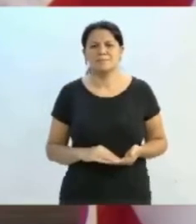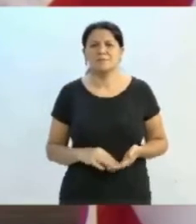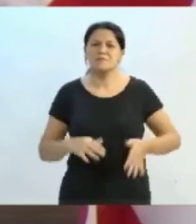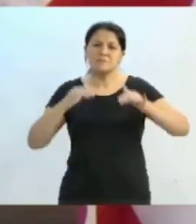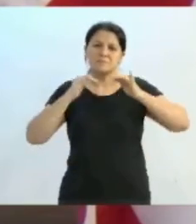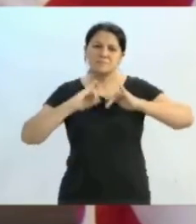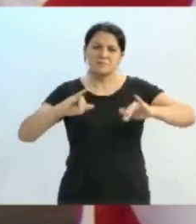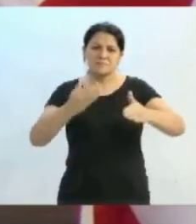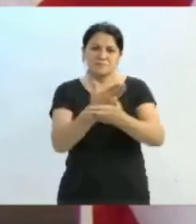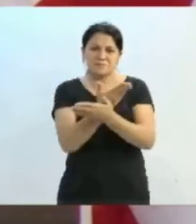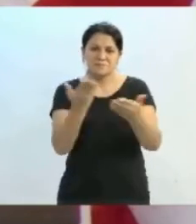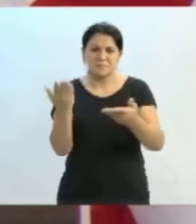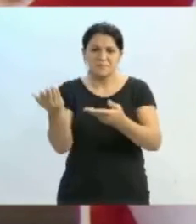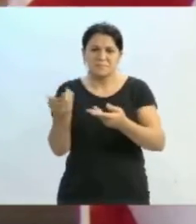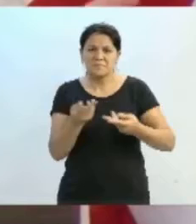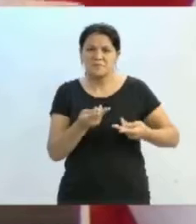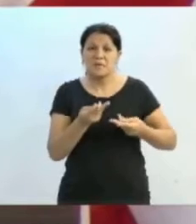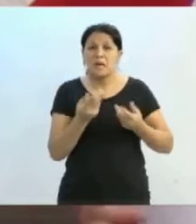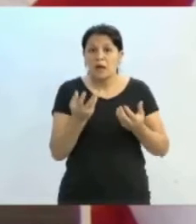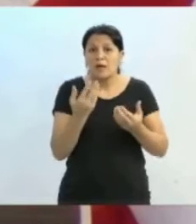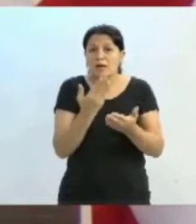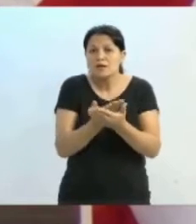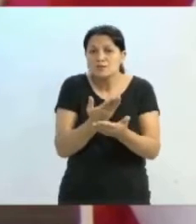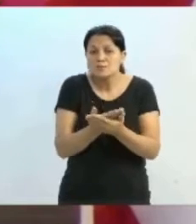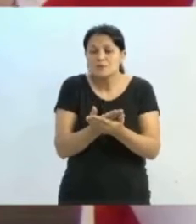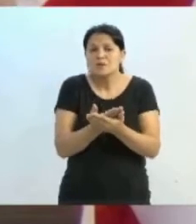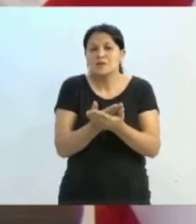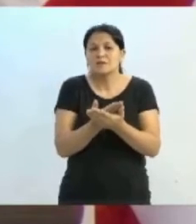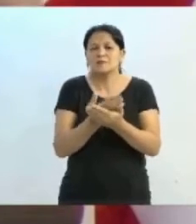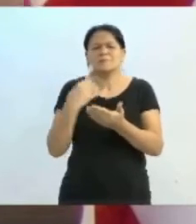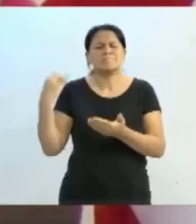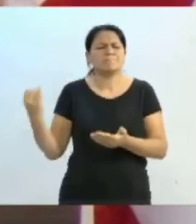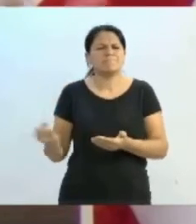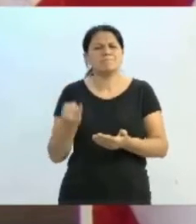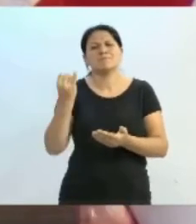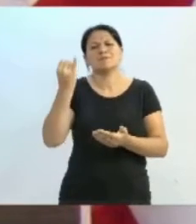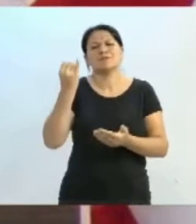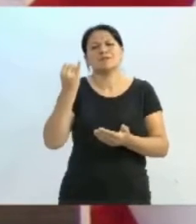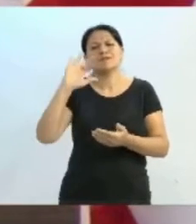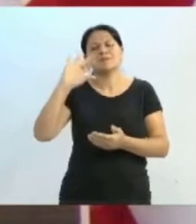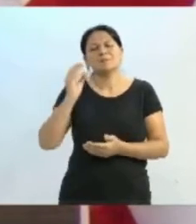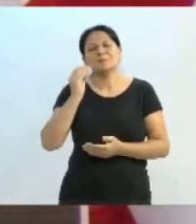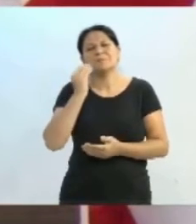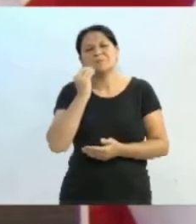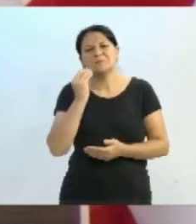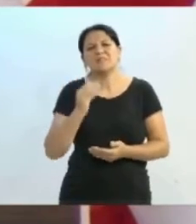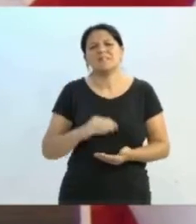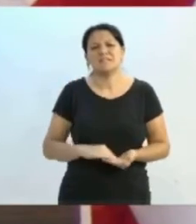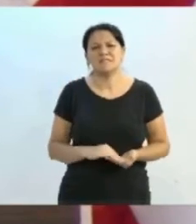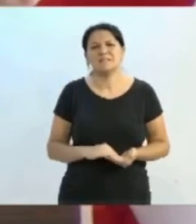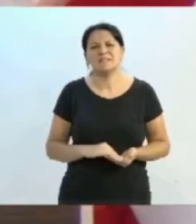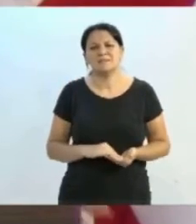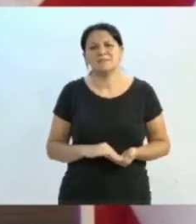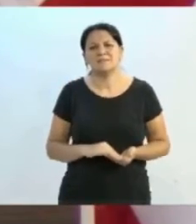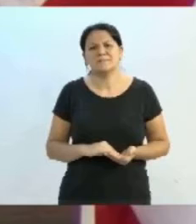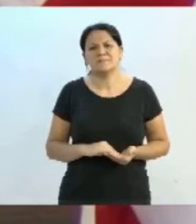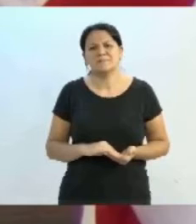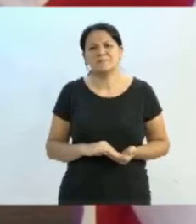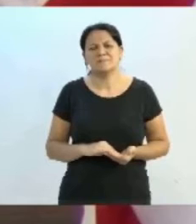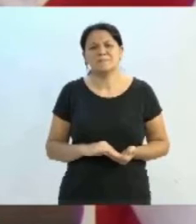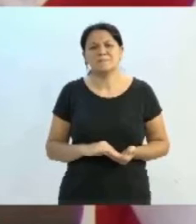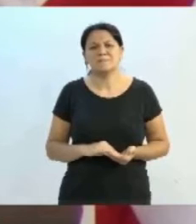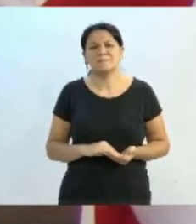aí o convite a quem está nos assistindo e quer estudar é importante essa oportunidade aprender aproveitar